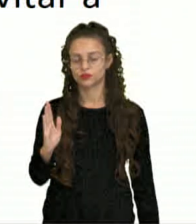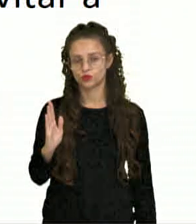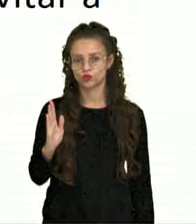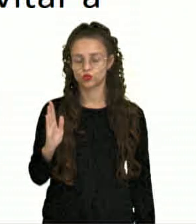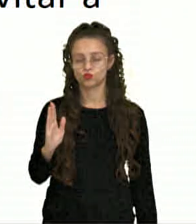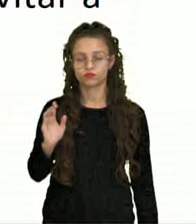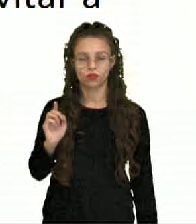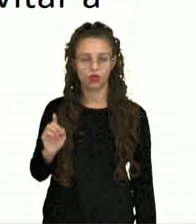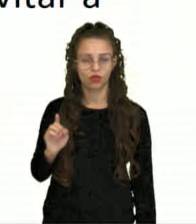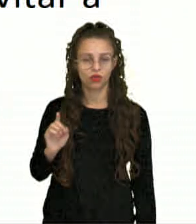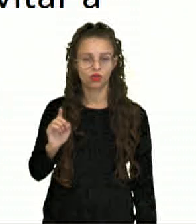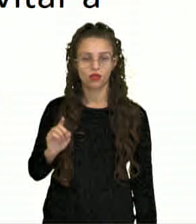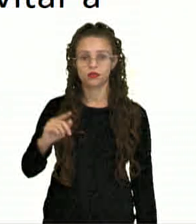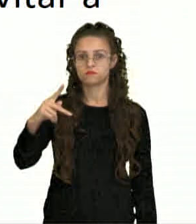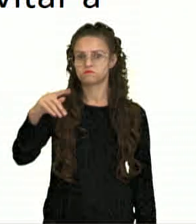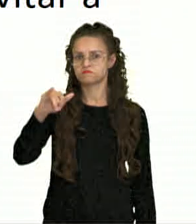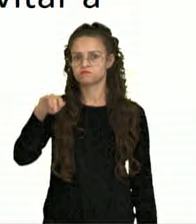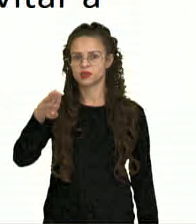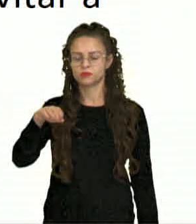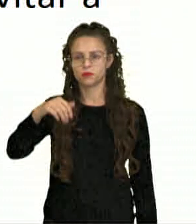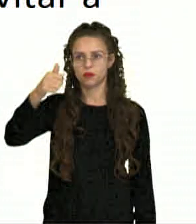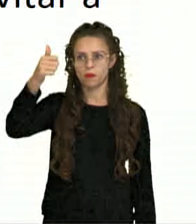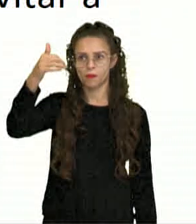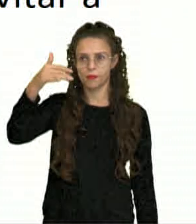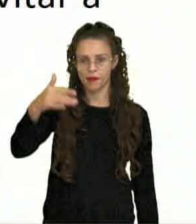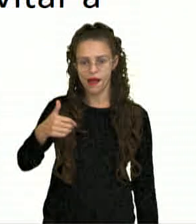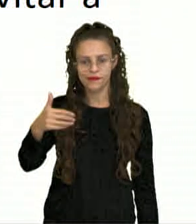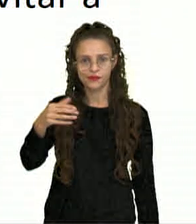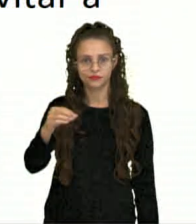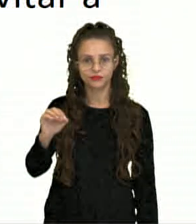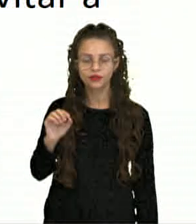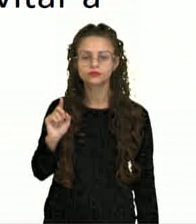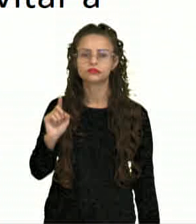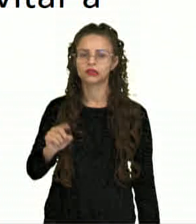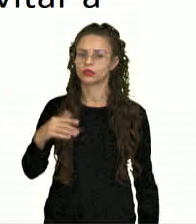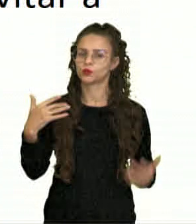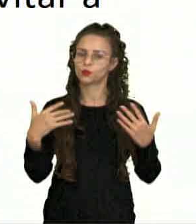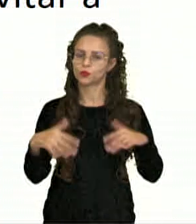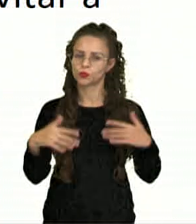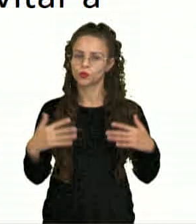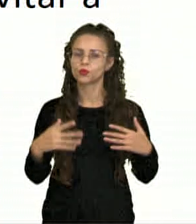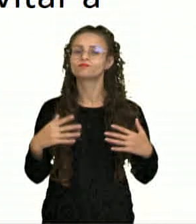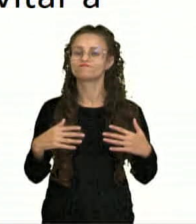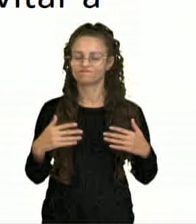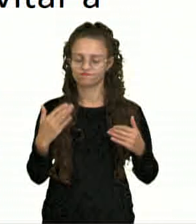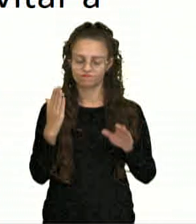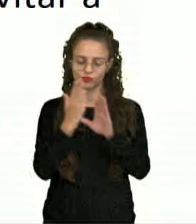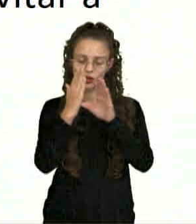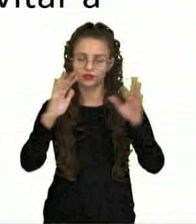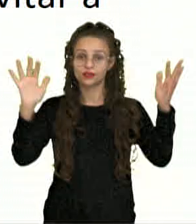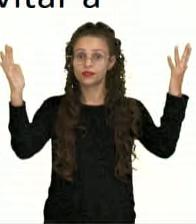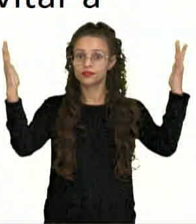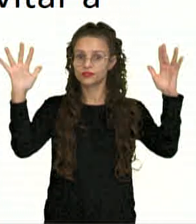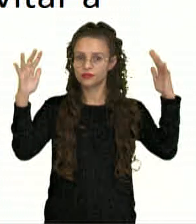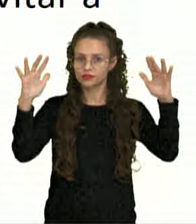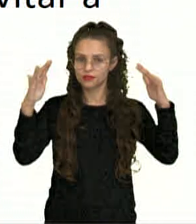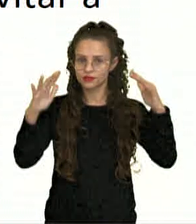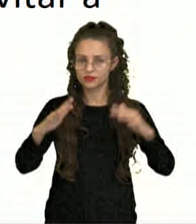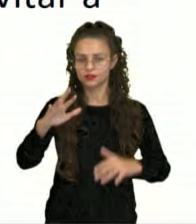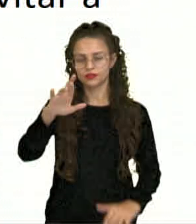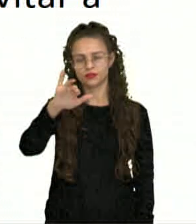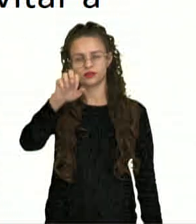10 maiores PIBs do mundo, sofrerá danos severos pelo tamanho da crise que se aproxima e devido